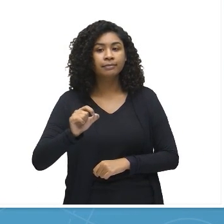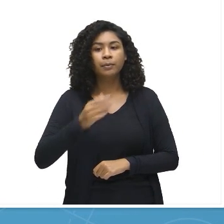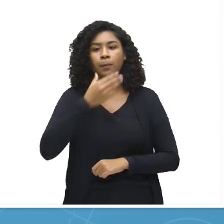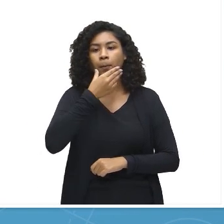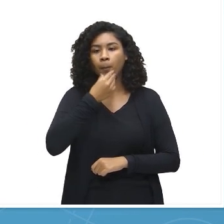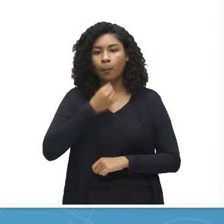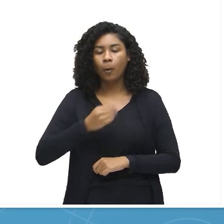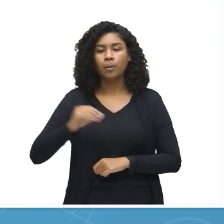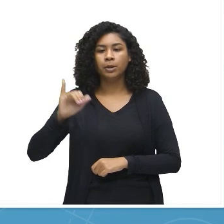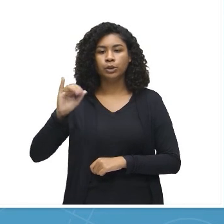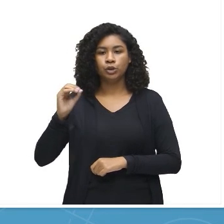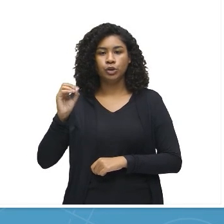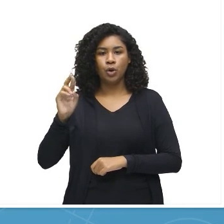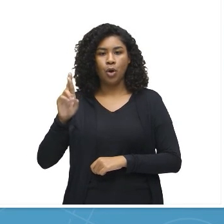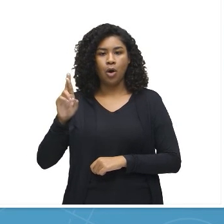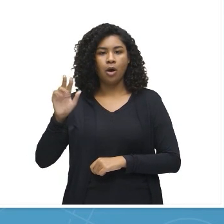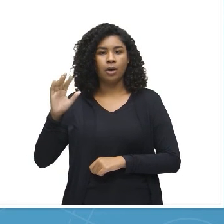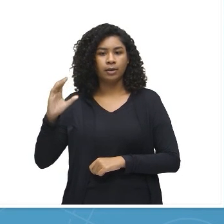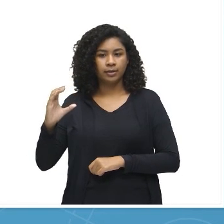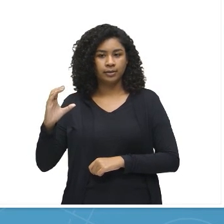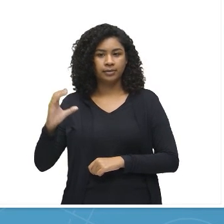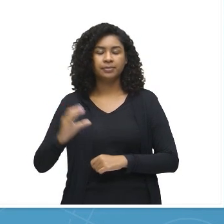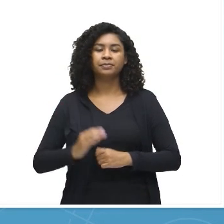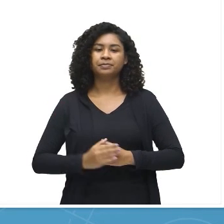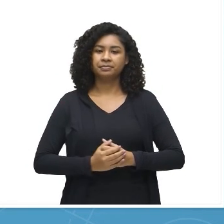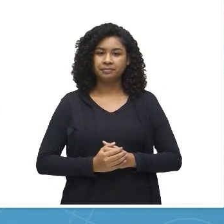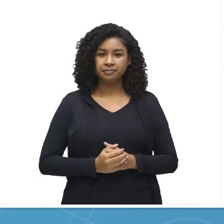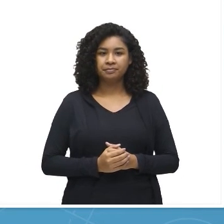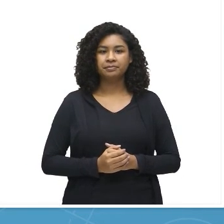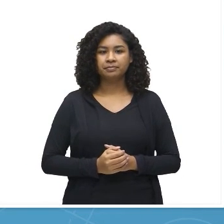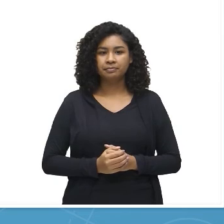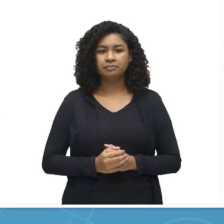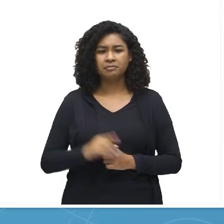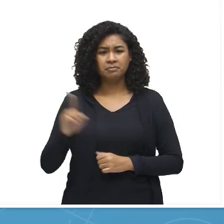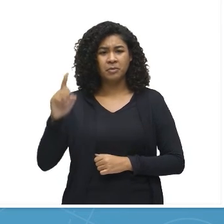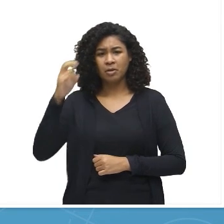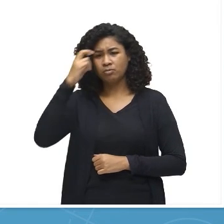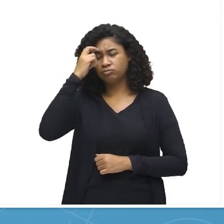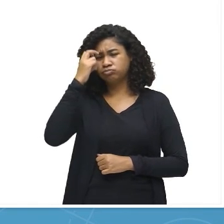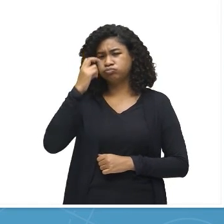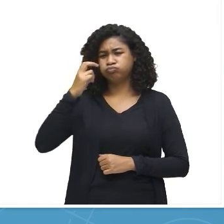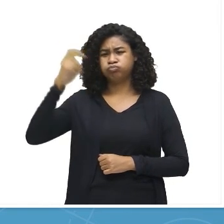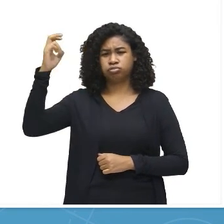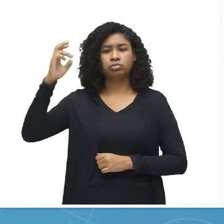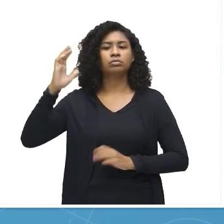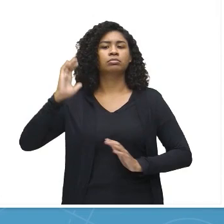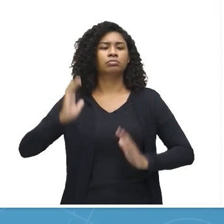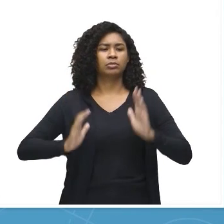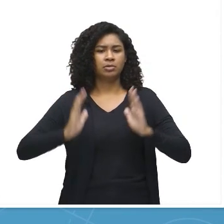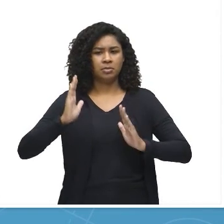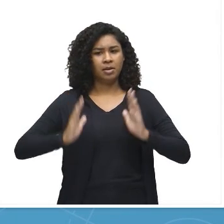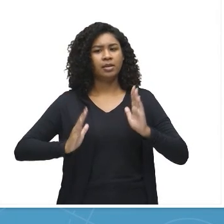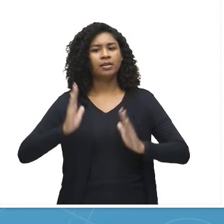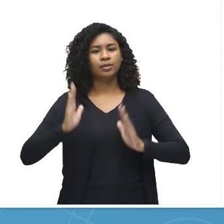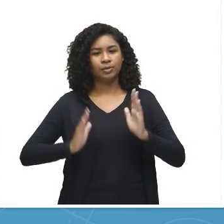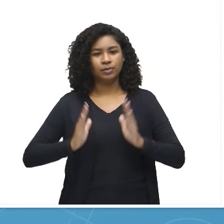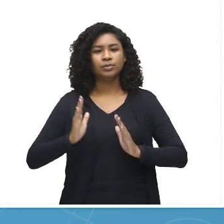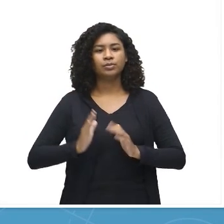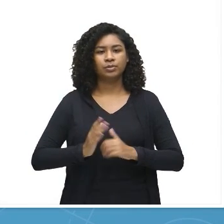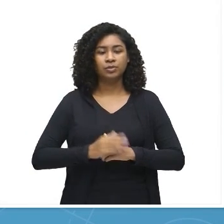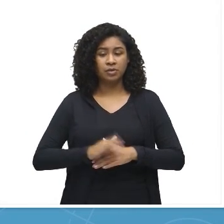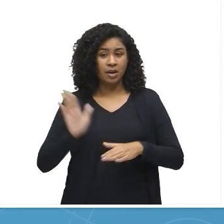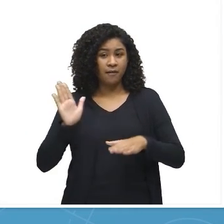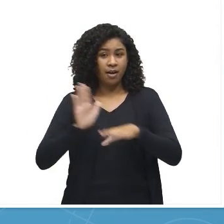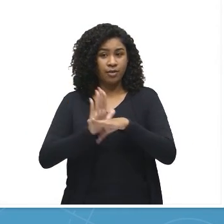York, né? O Alcuino de York, considerado o maior intelectual daquele momento, vai ser o braço direito do Carlos Magno,